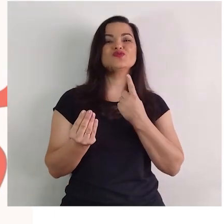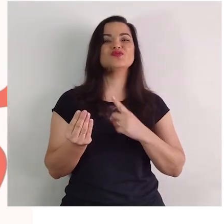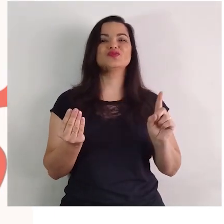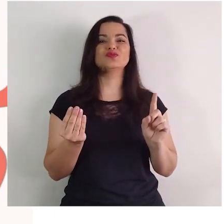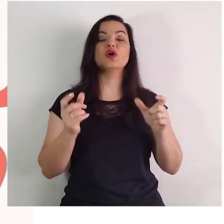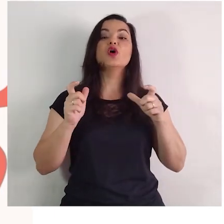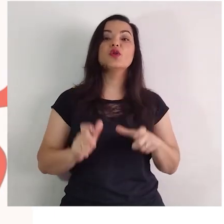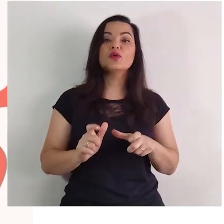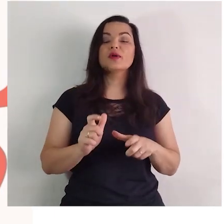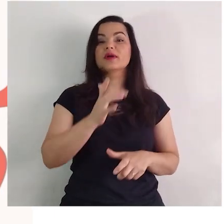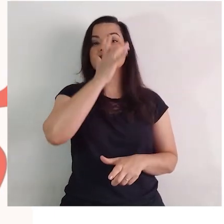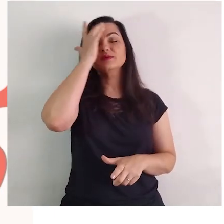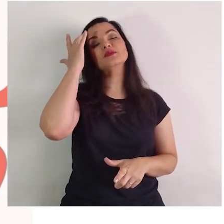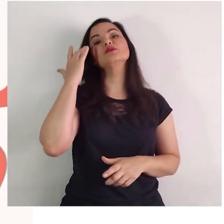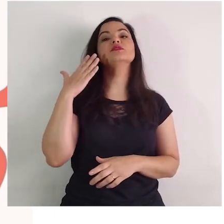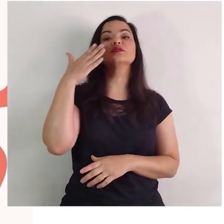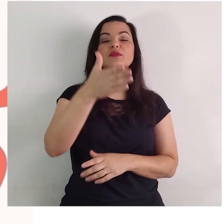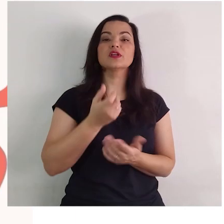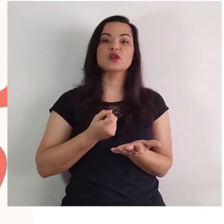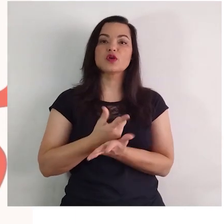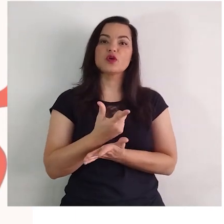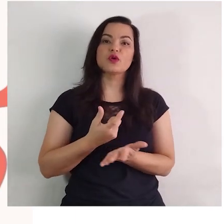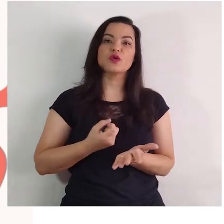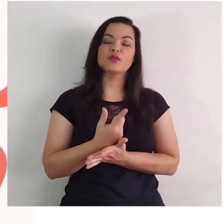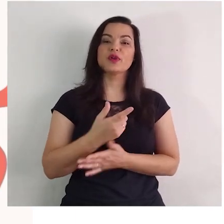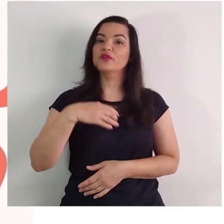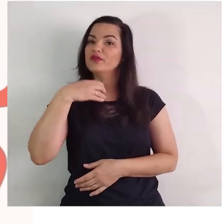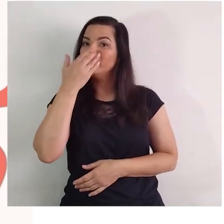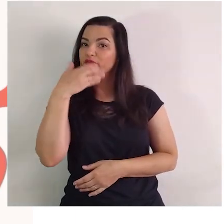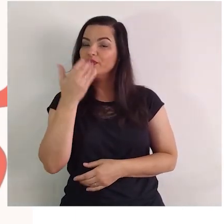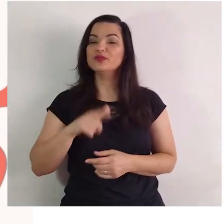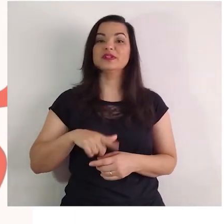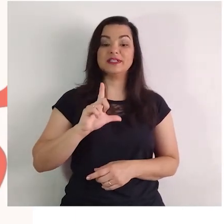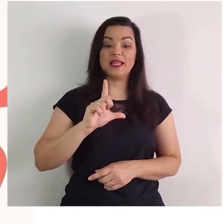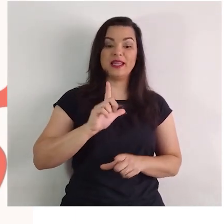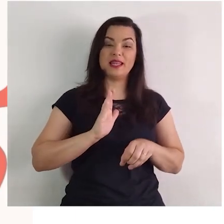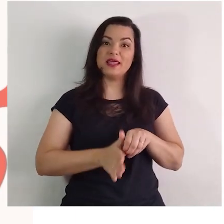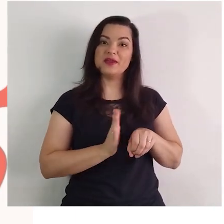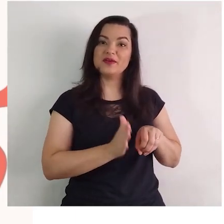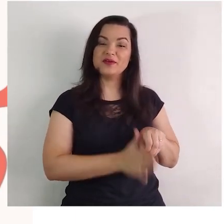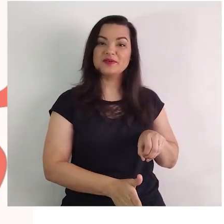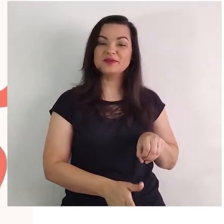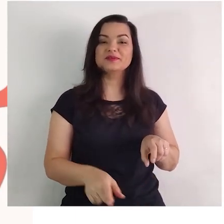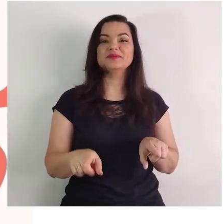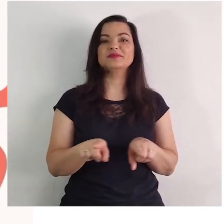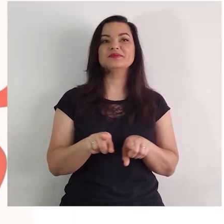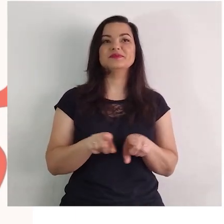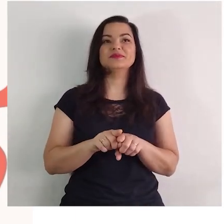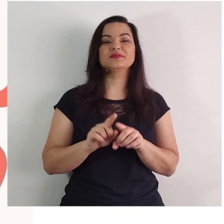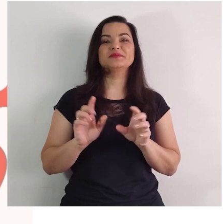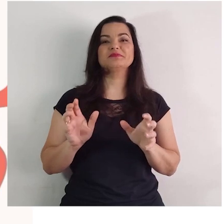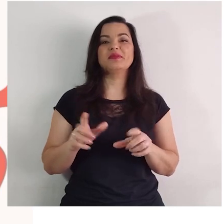Espaço que as pessoas costumam ir para comprar frutas, verduras e legumes frescos e começa com a